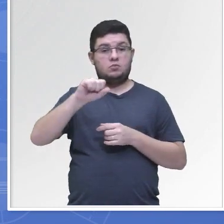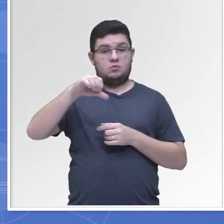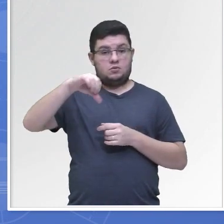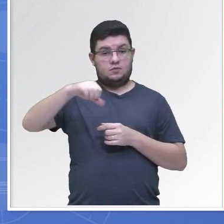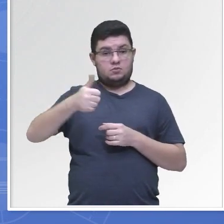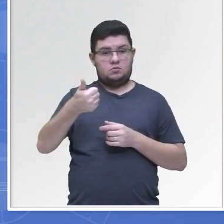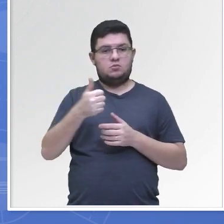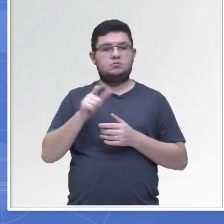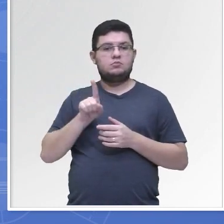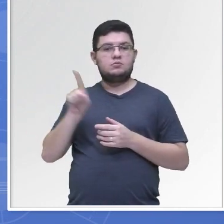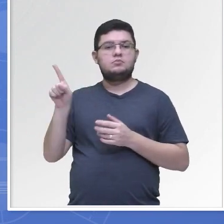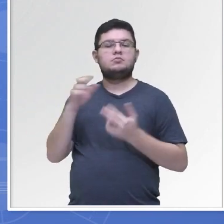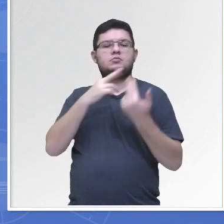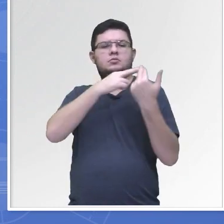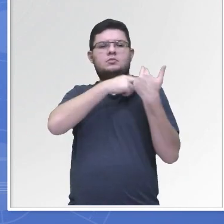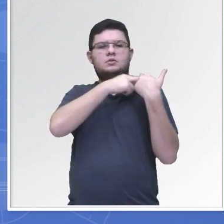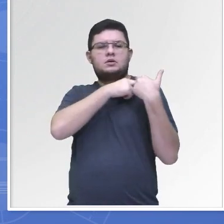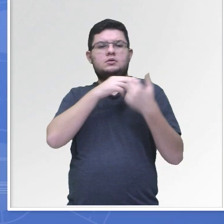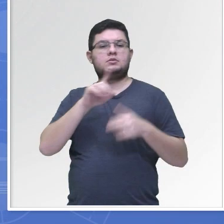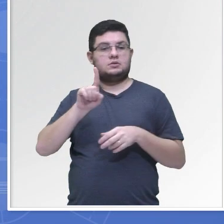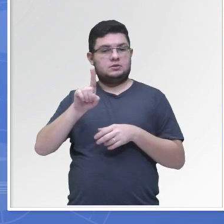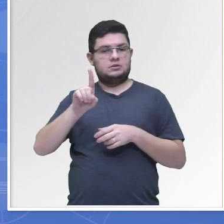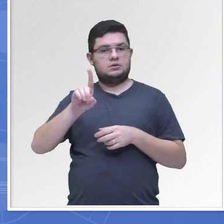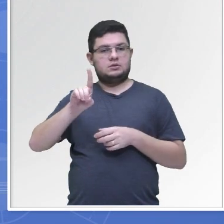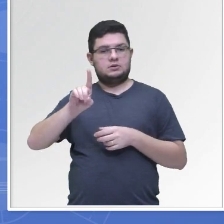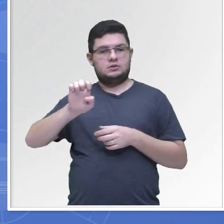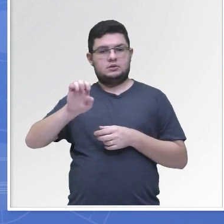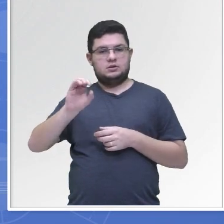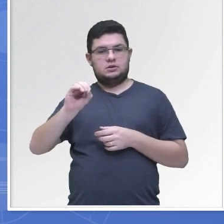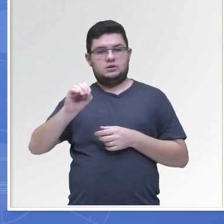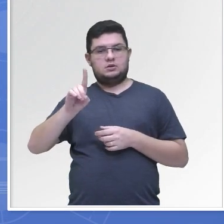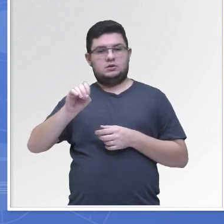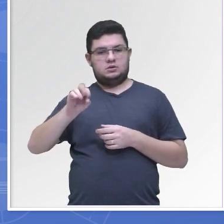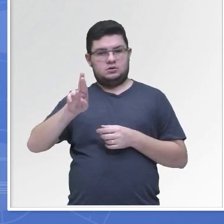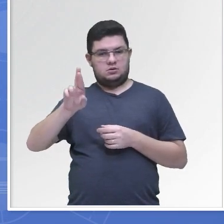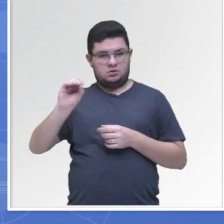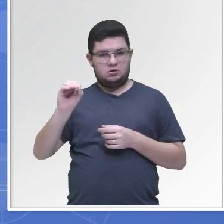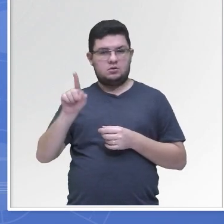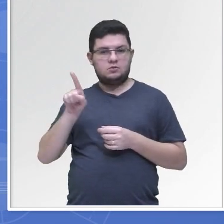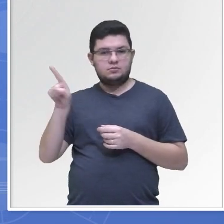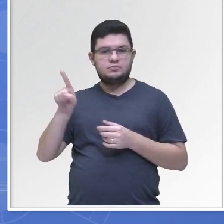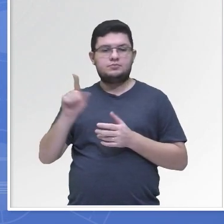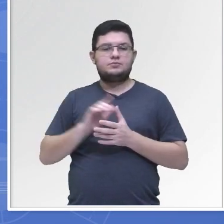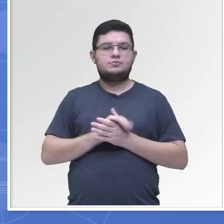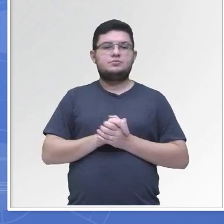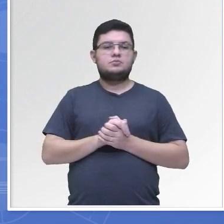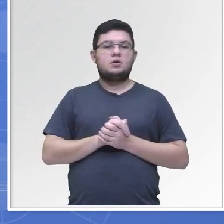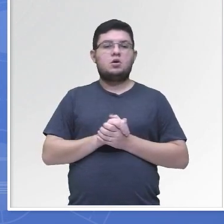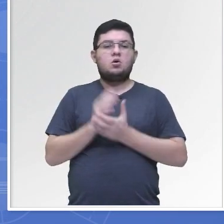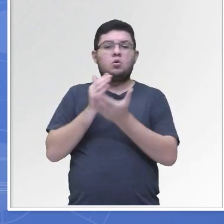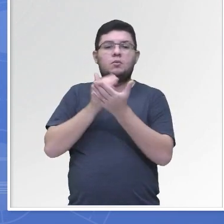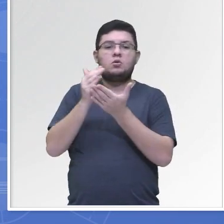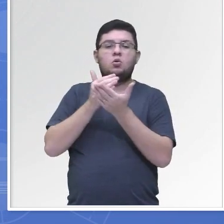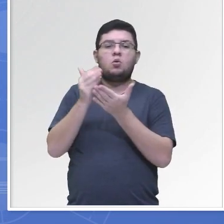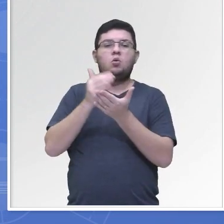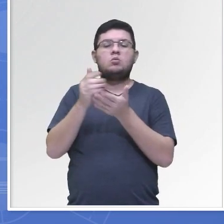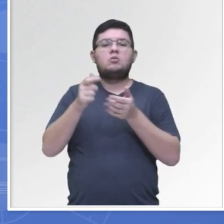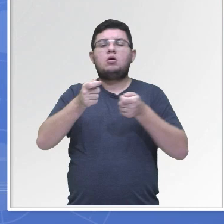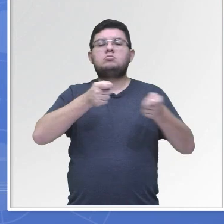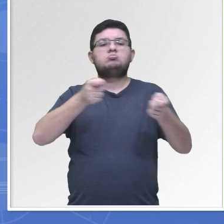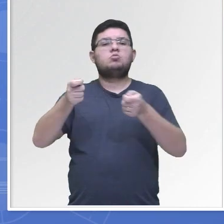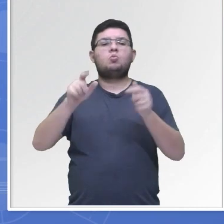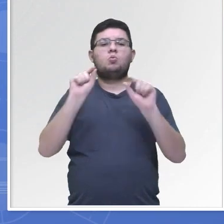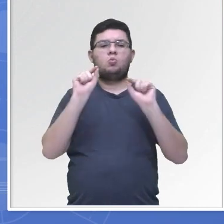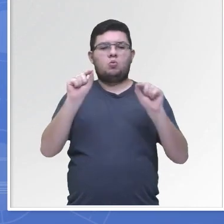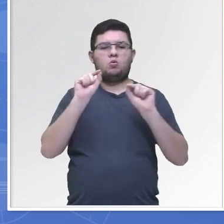período foram, muito importante, terceiro ano, e extinção das instituições imperiais. Era